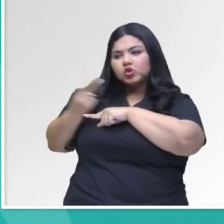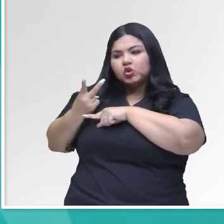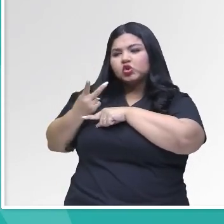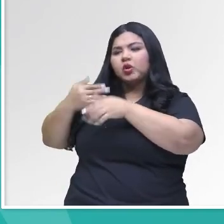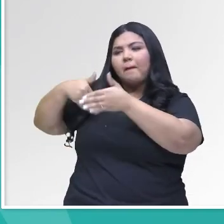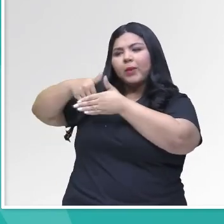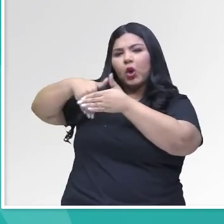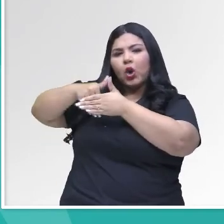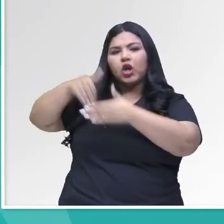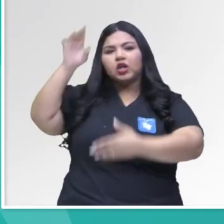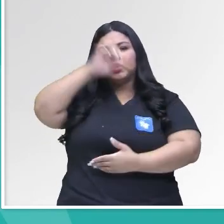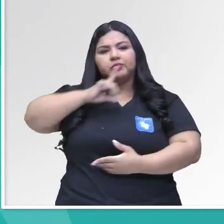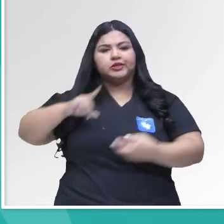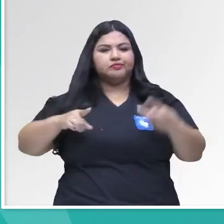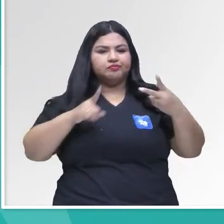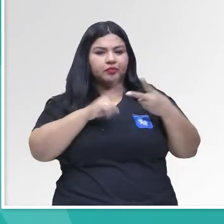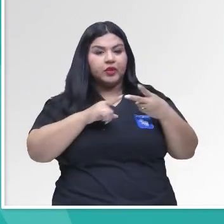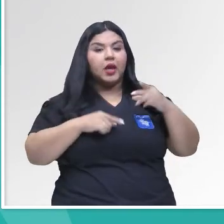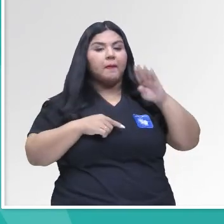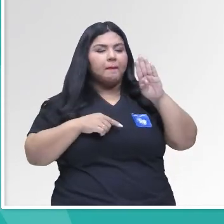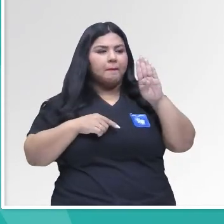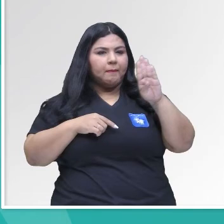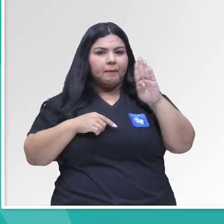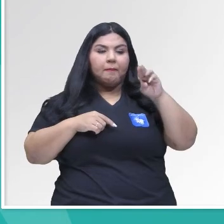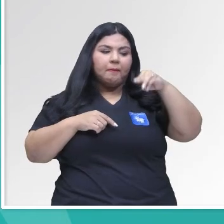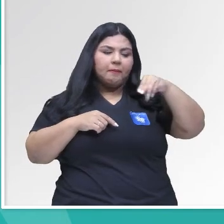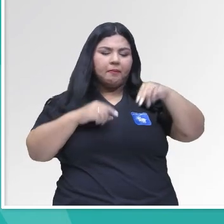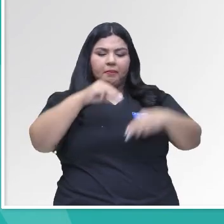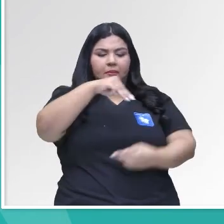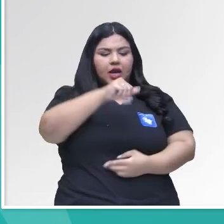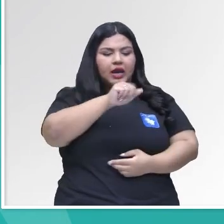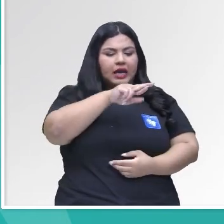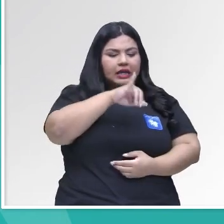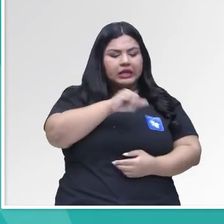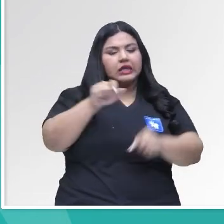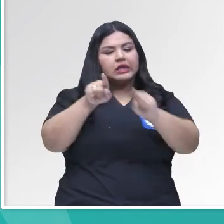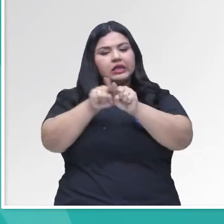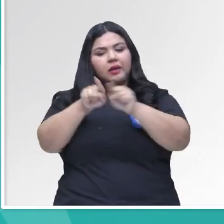Maria e Ana gostam de futebol.